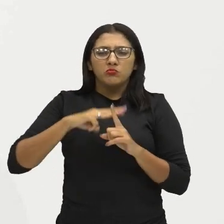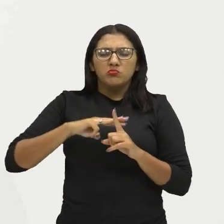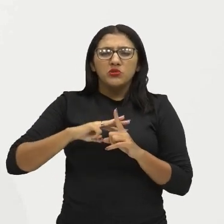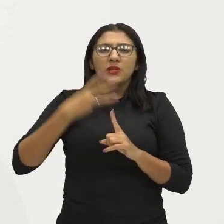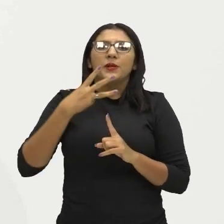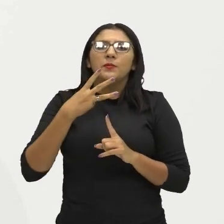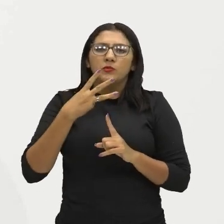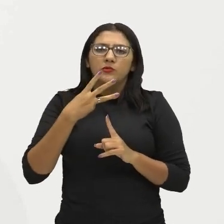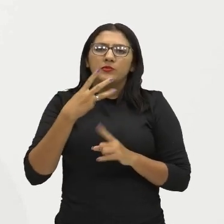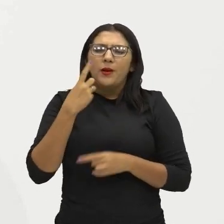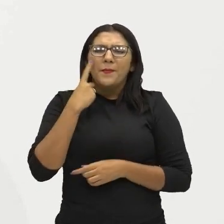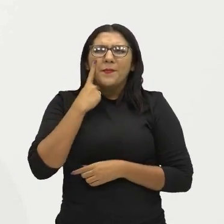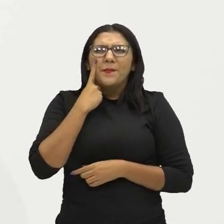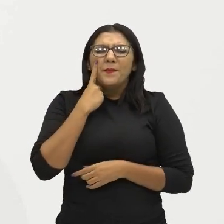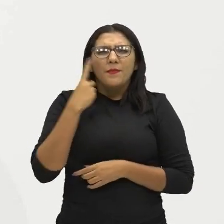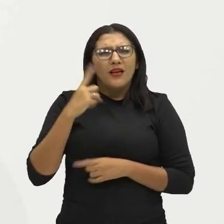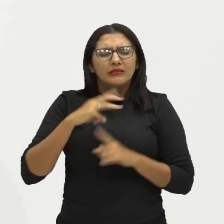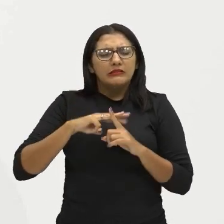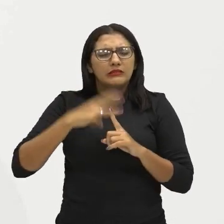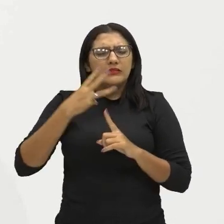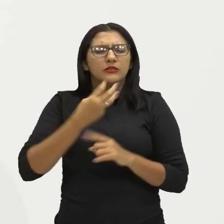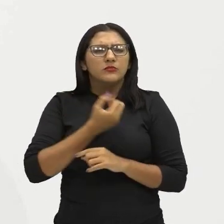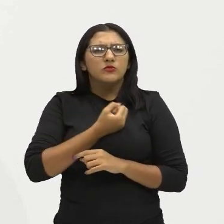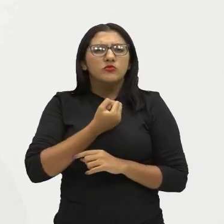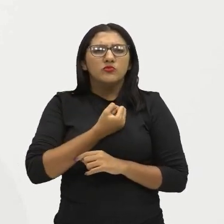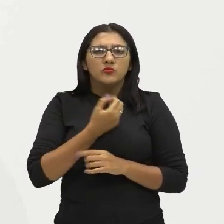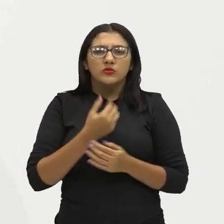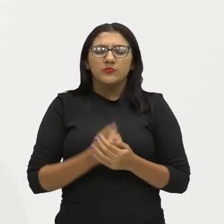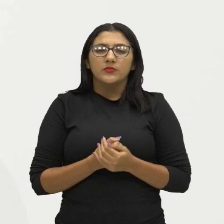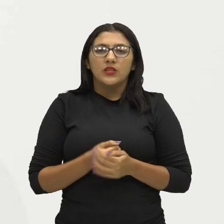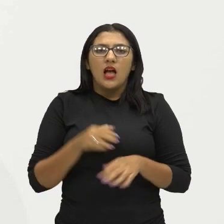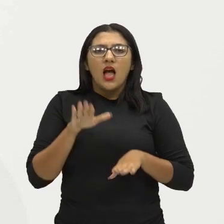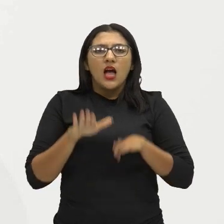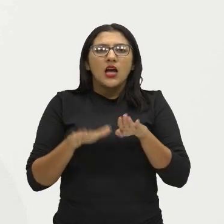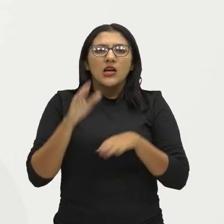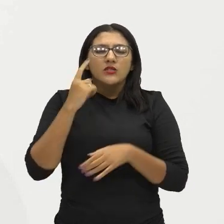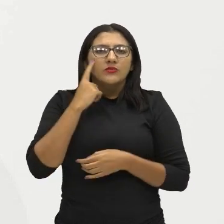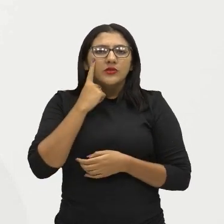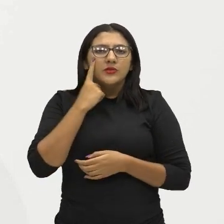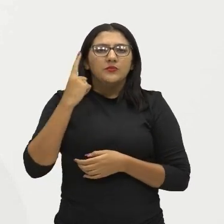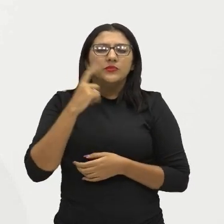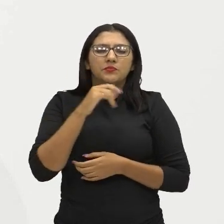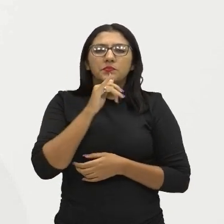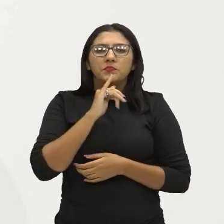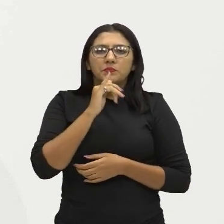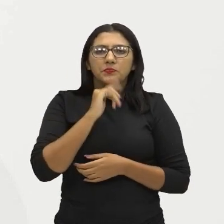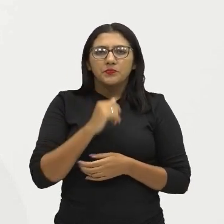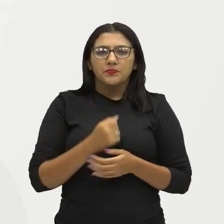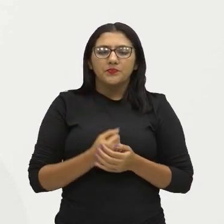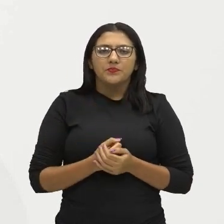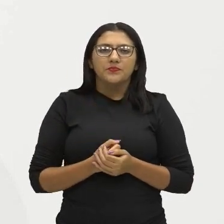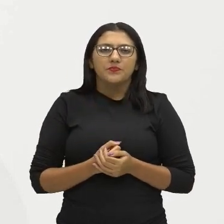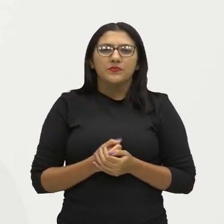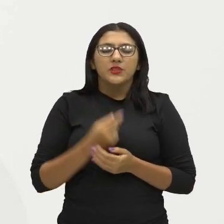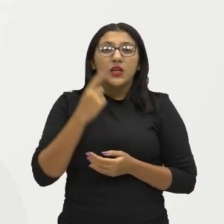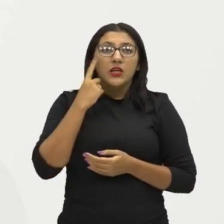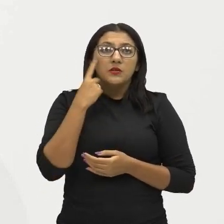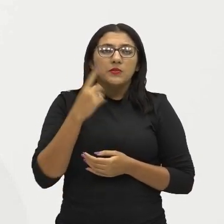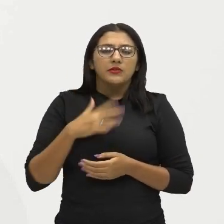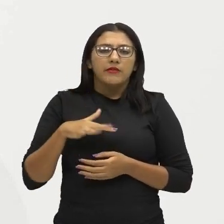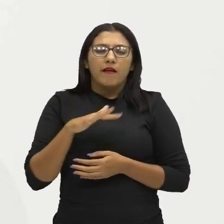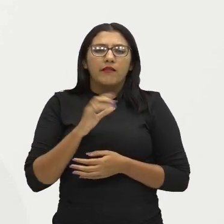Aí você poderia dizer, pensar no triplo de um número. Normalmente, o que é que nós fazemos? Nós queremos estar na nossa zona